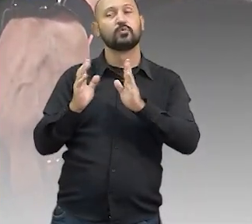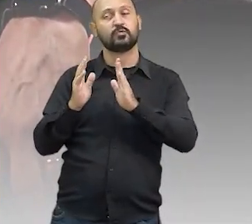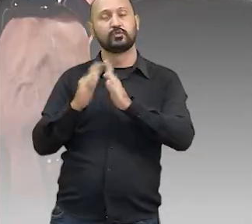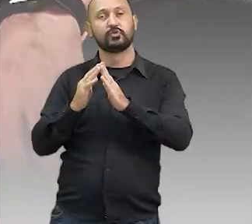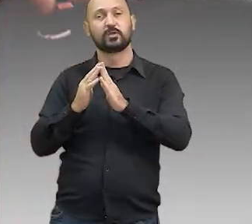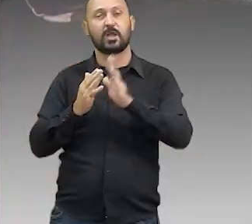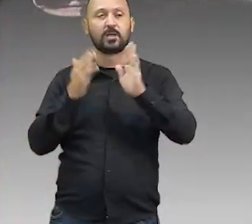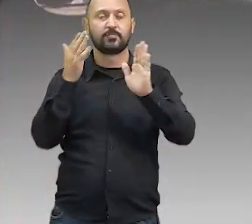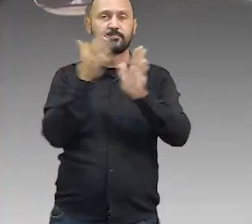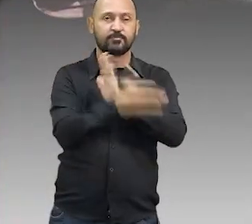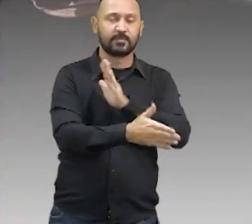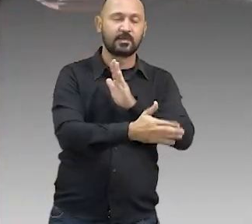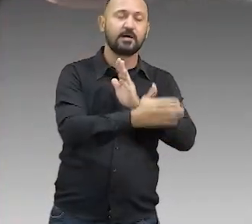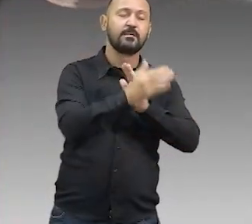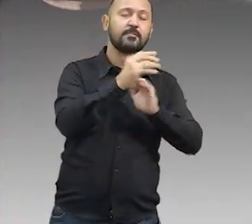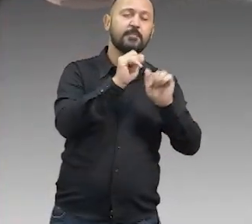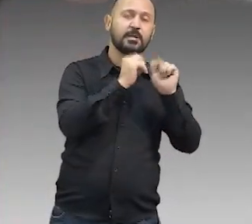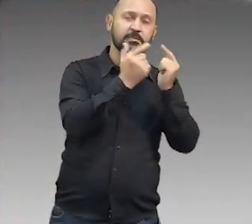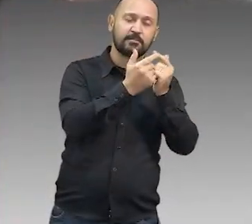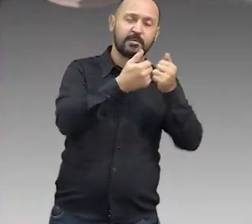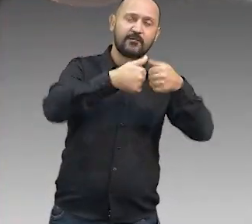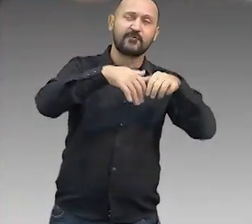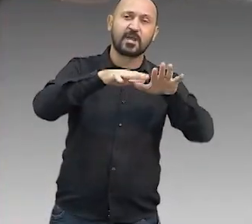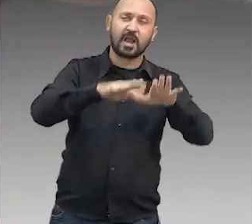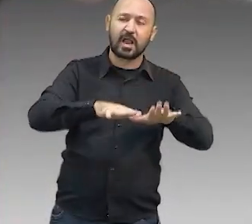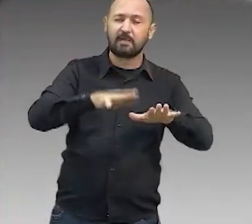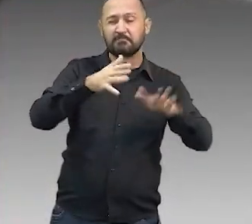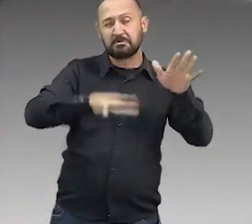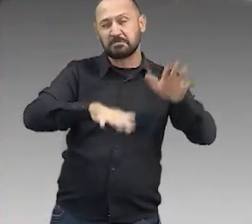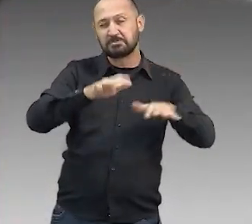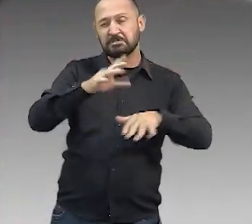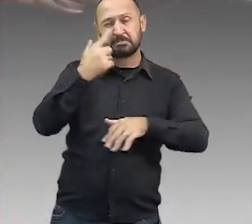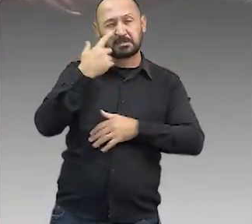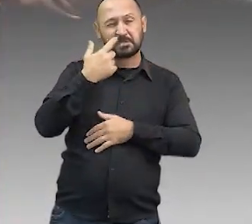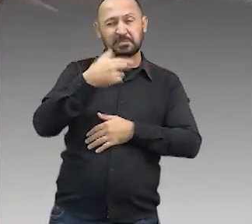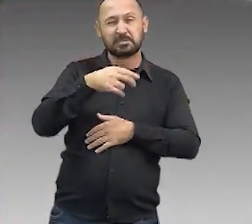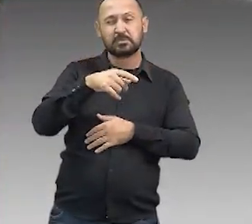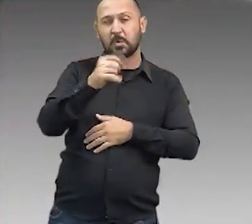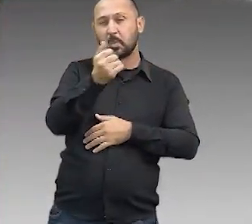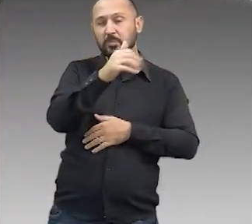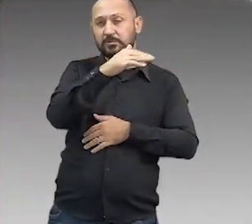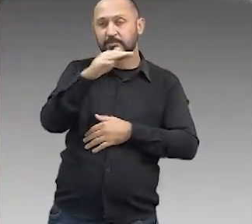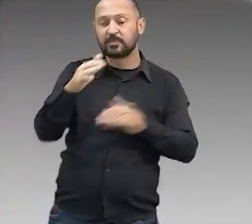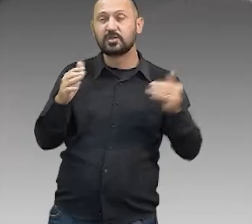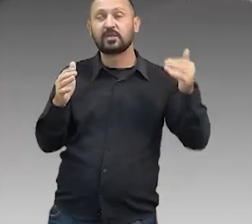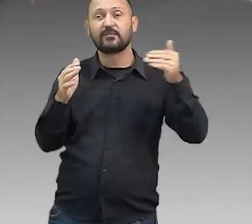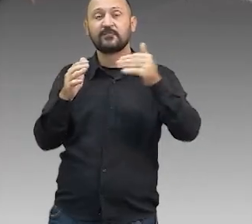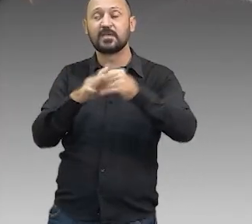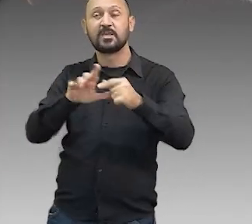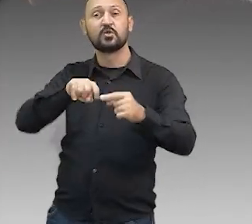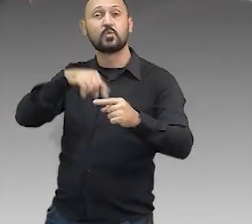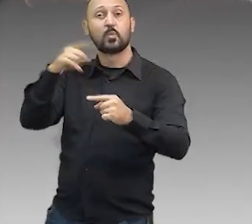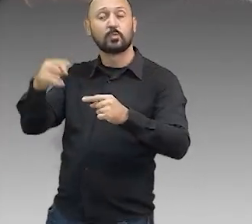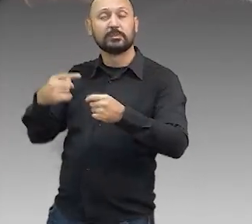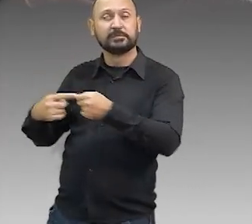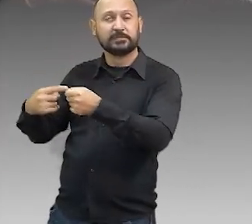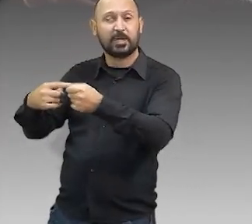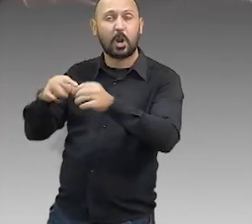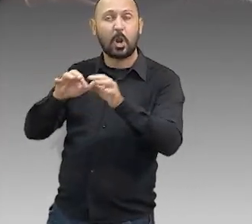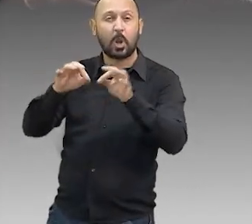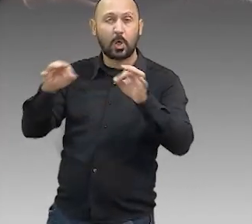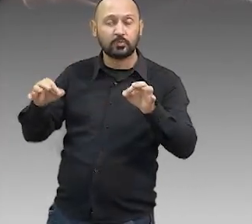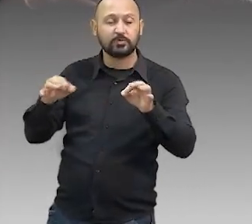para a Assembleia, ficava lá até 11h30, tinha que vir no jornal, que era do outro lado da cidade, para